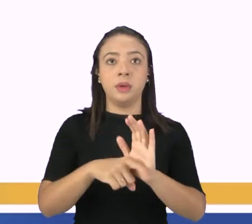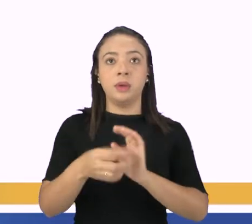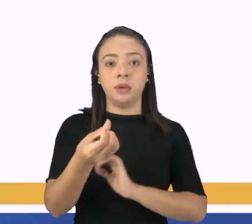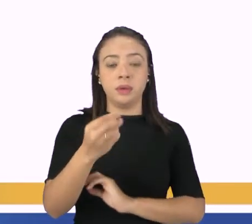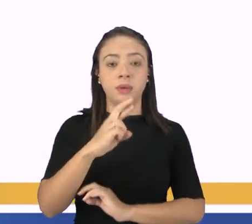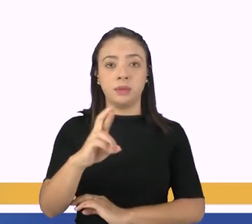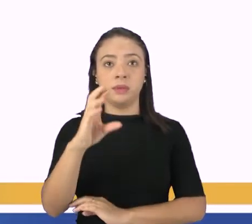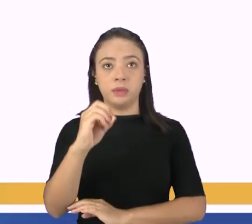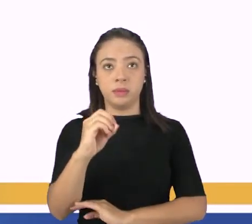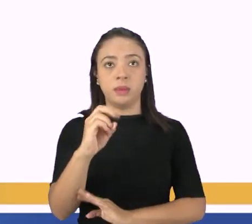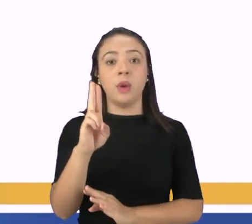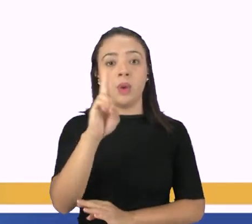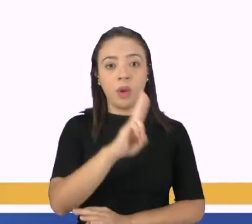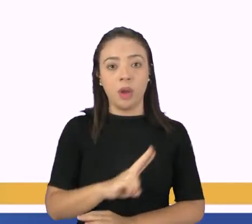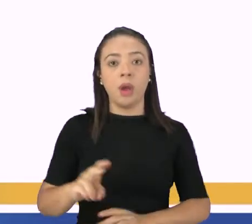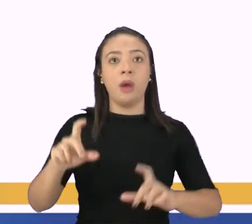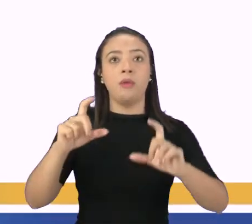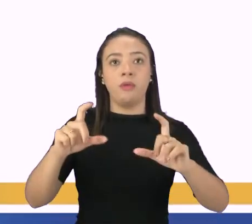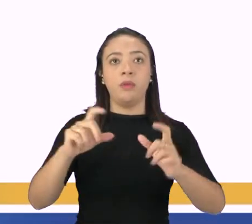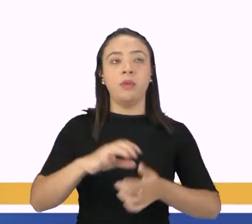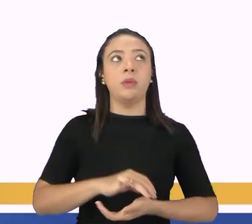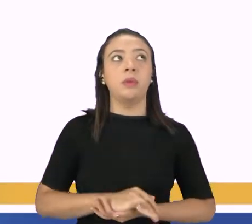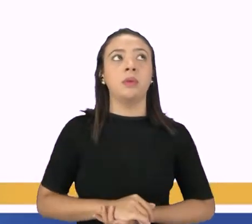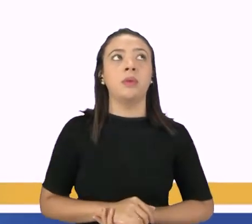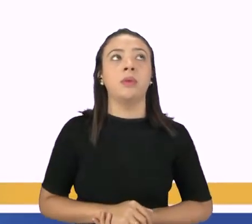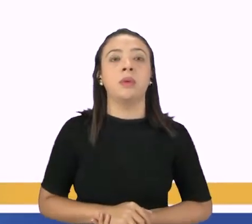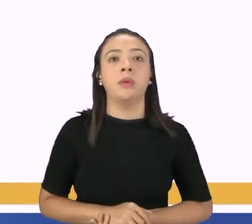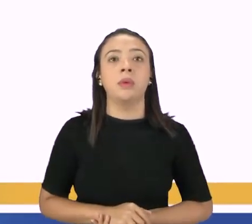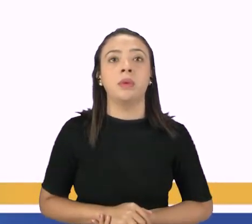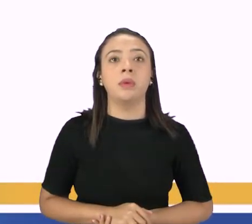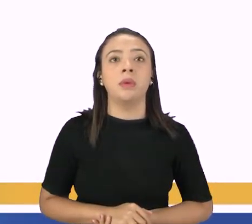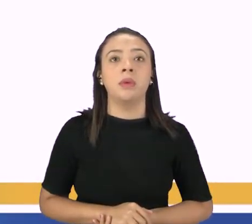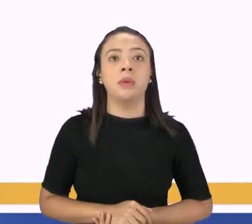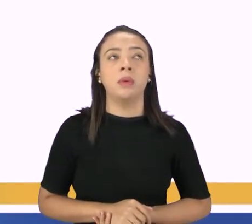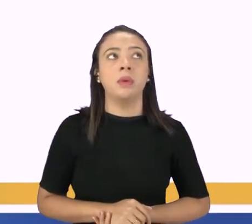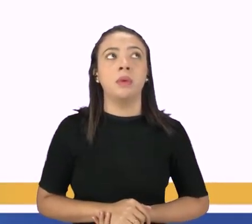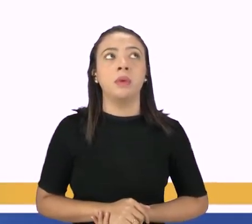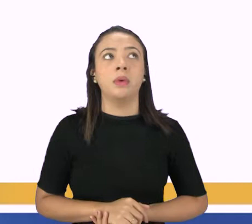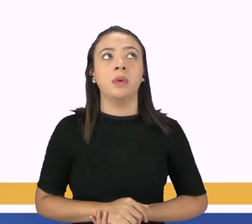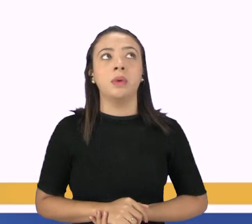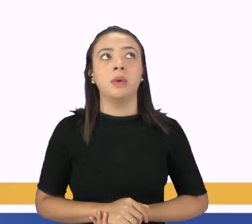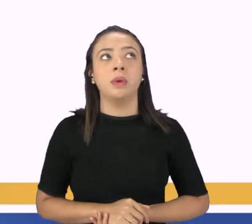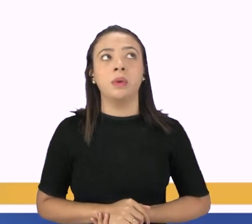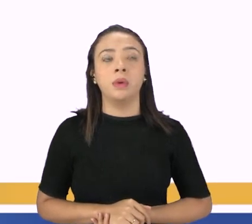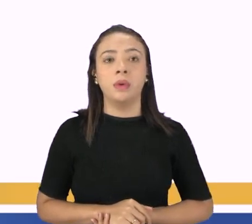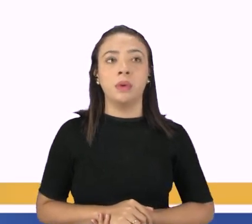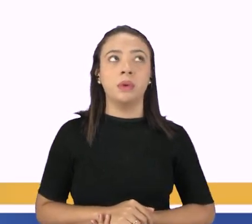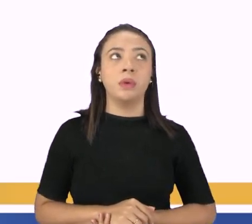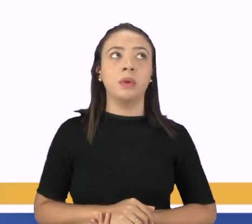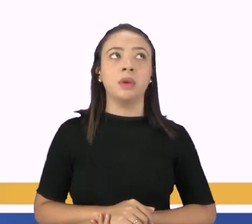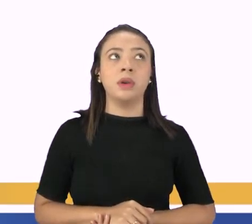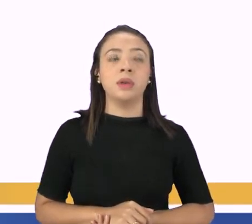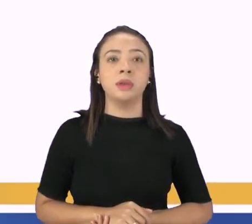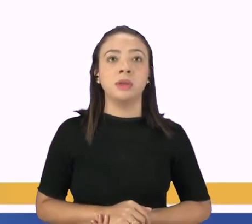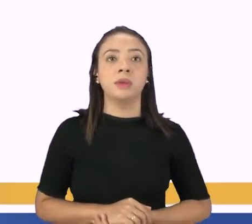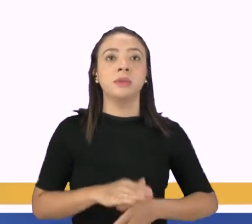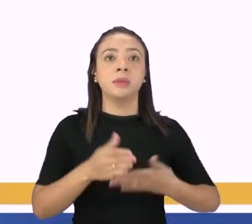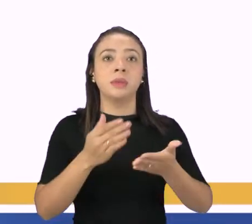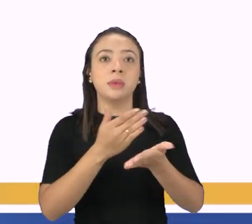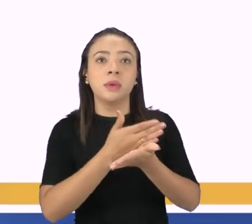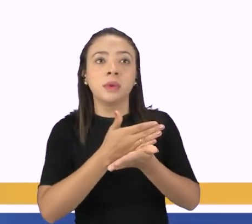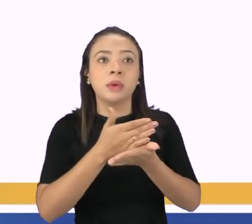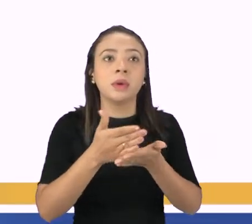que é a fórmula de Bhaskara. Então, vamos lá, né? Aparece em evidência para você aí a fórmula. Então, nós vamos começar